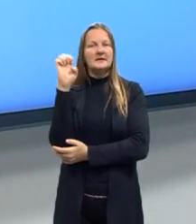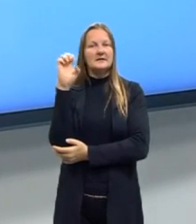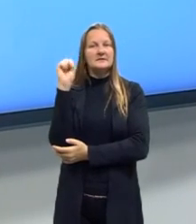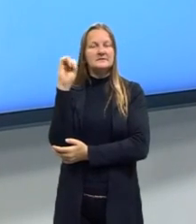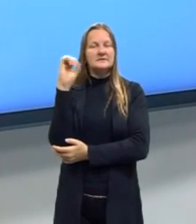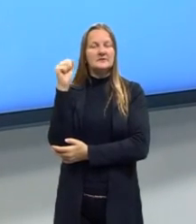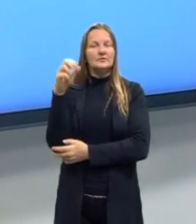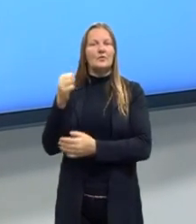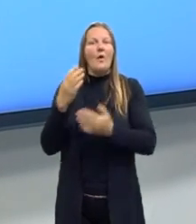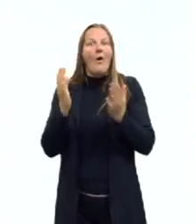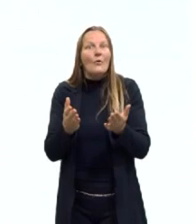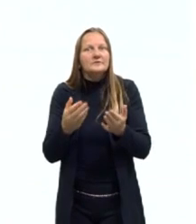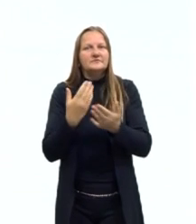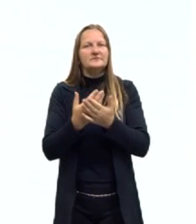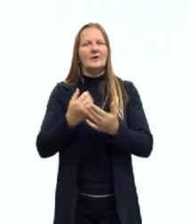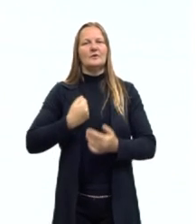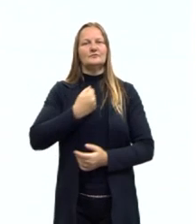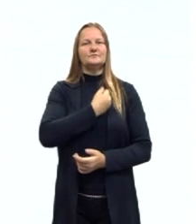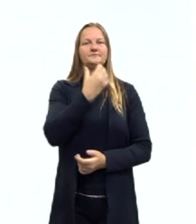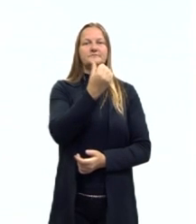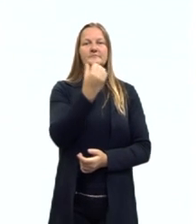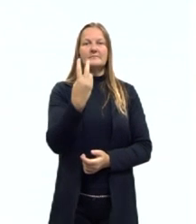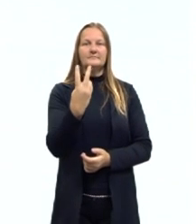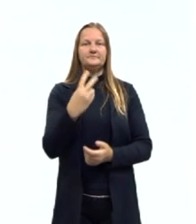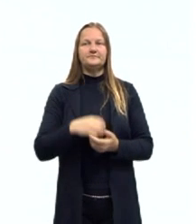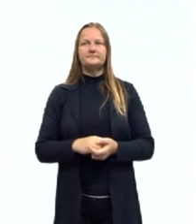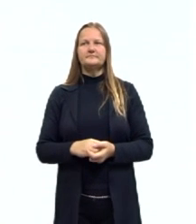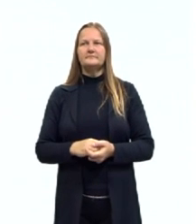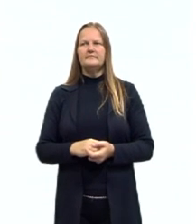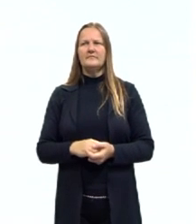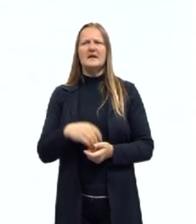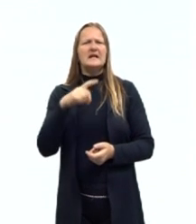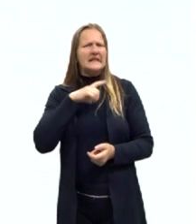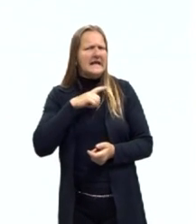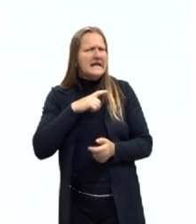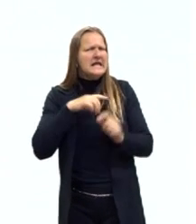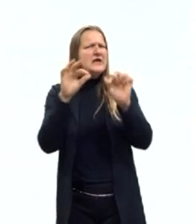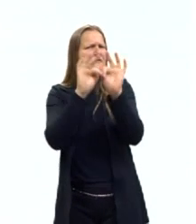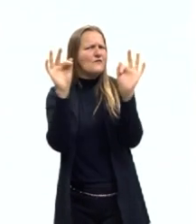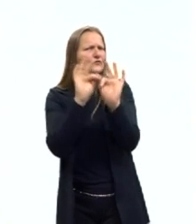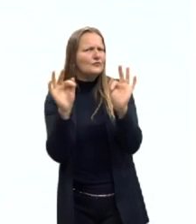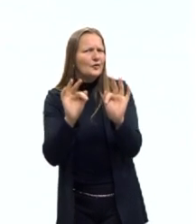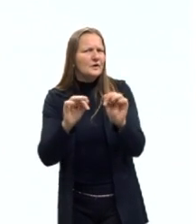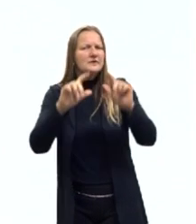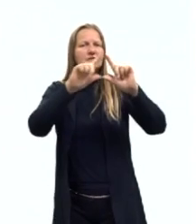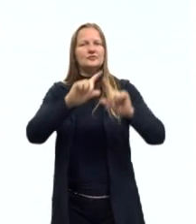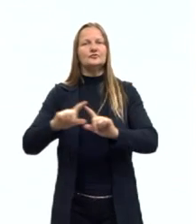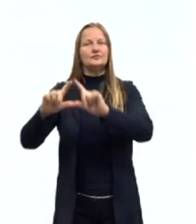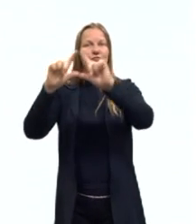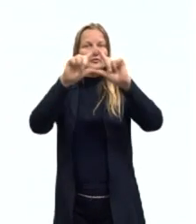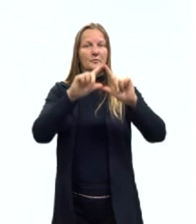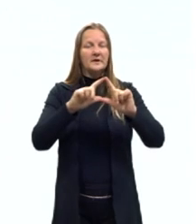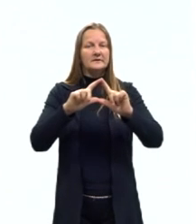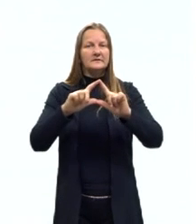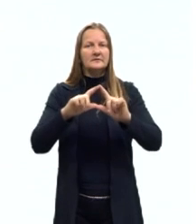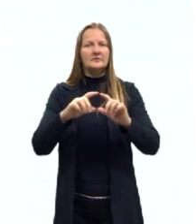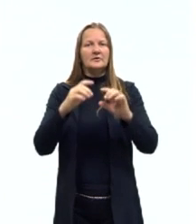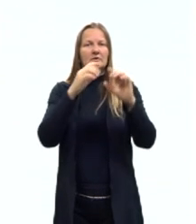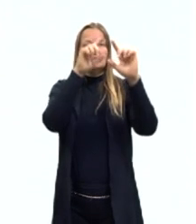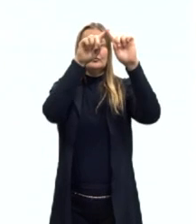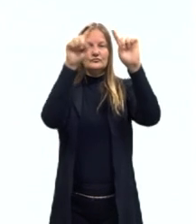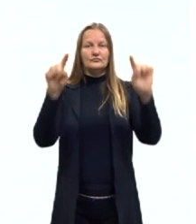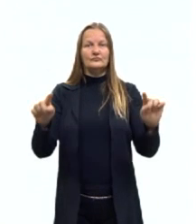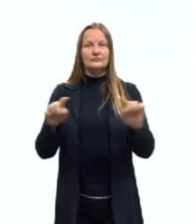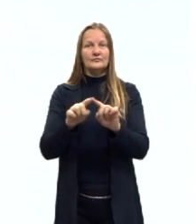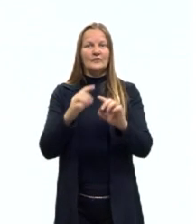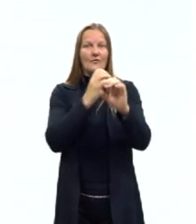número 62 existem funções trigonométricas E aí gente Já estudamos né